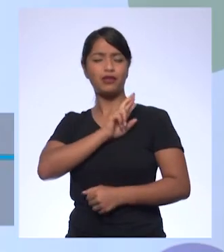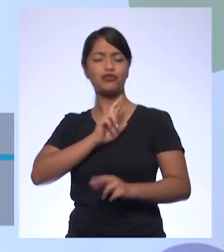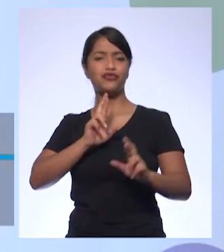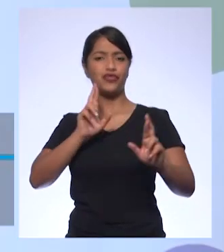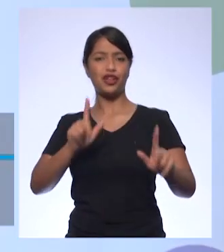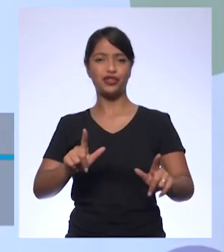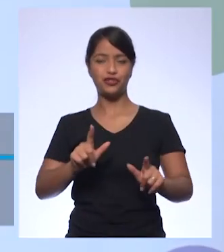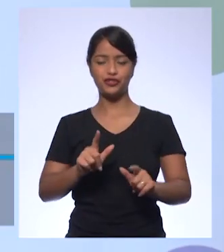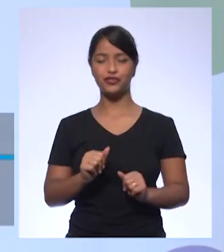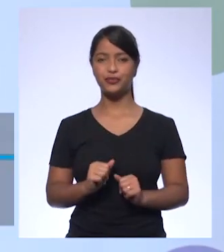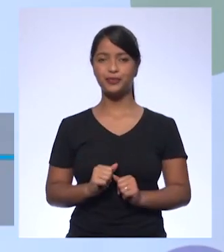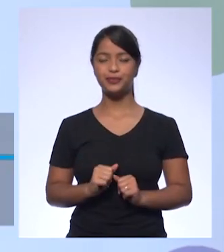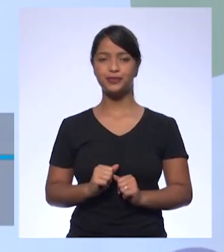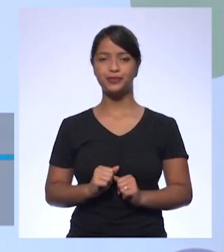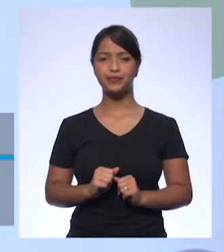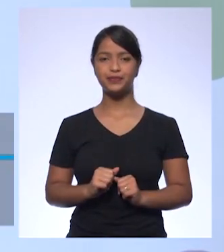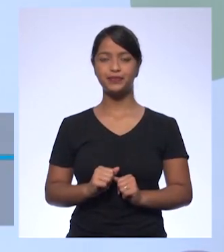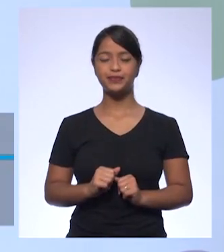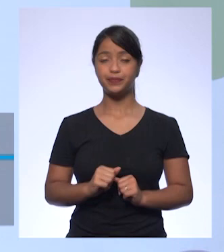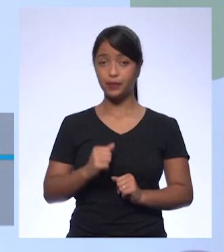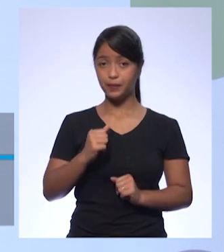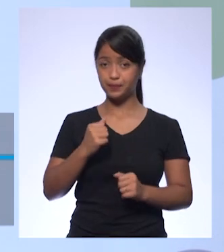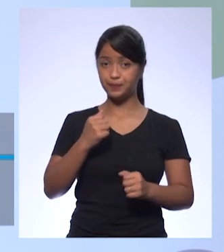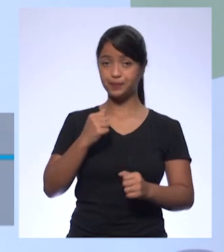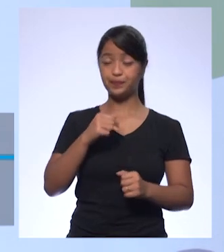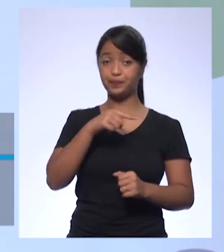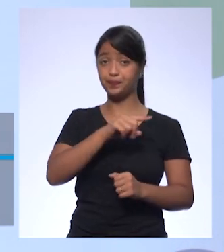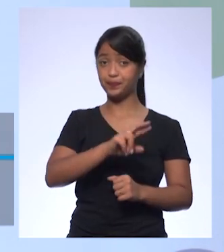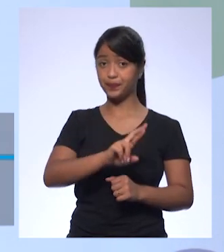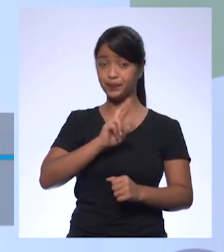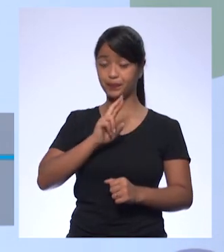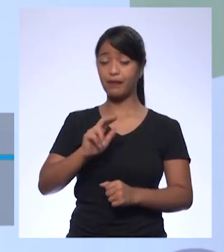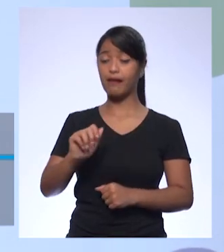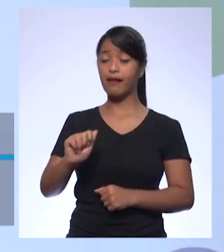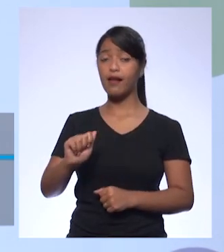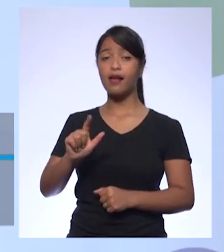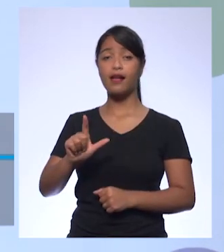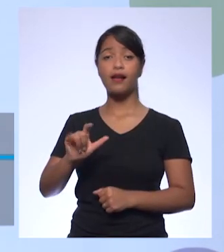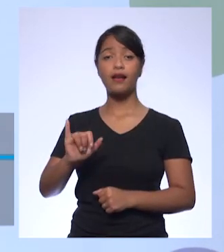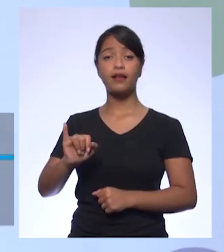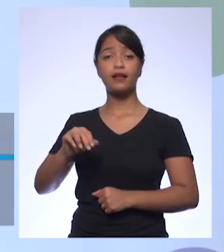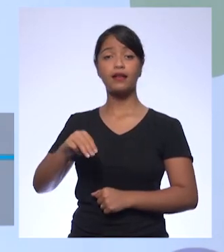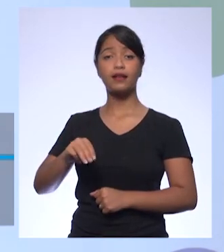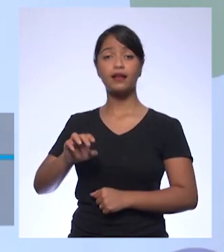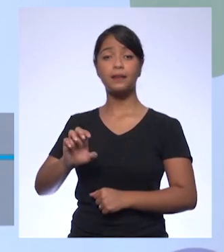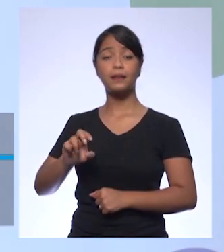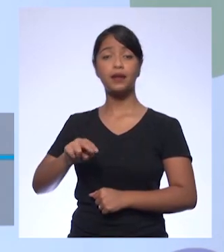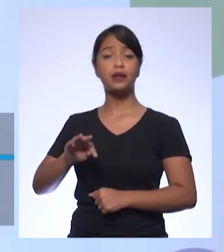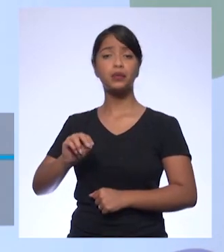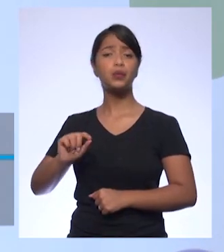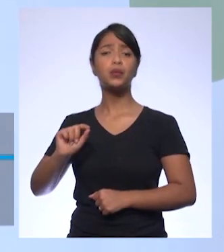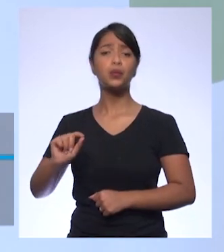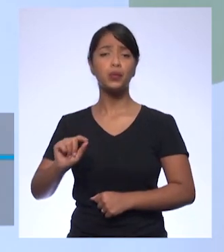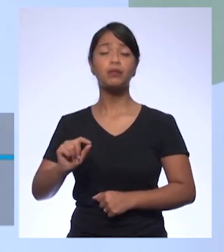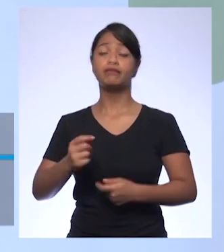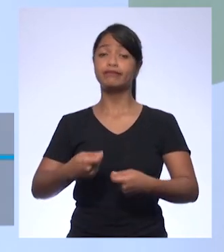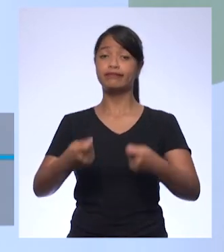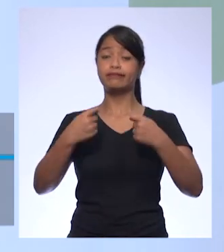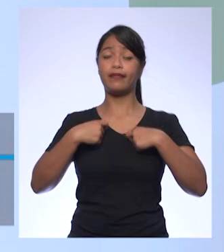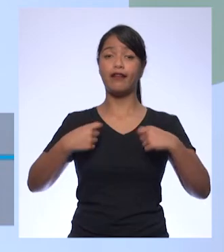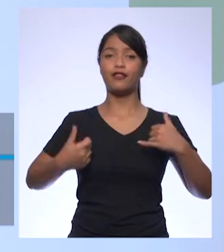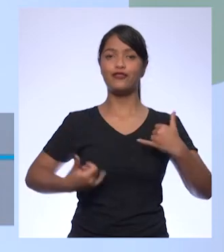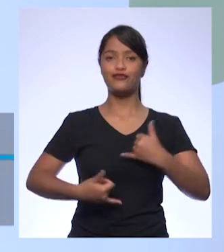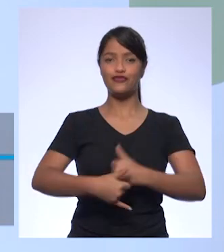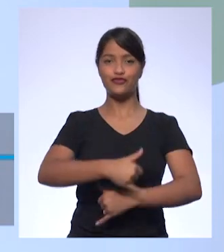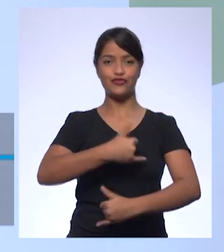pessoal acabou explorando. Ó. O alimento é um tipo de reabastecimento de energia, que traz também